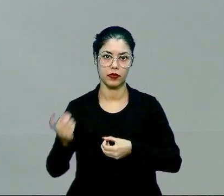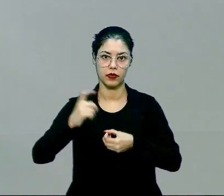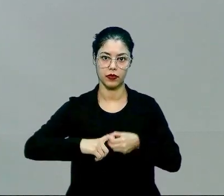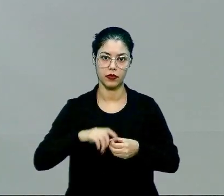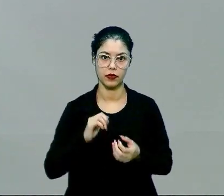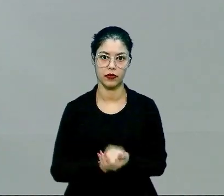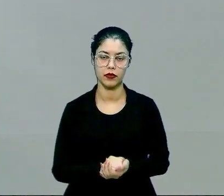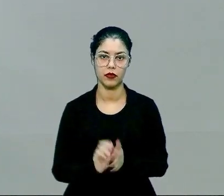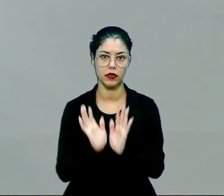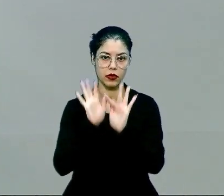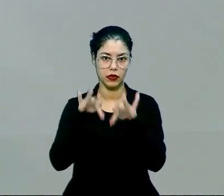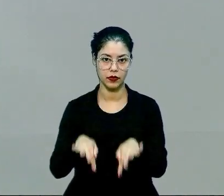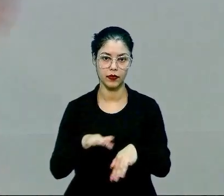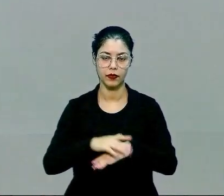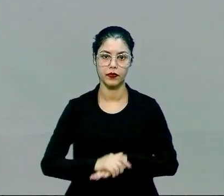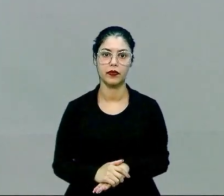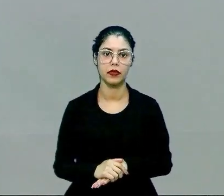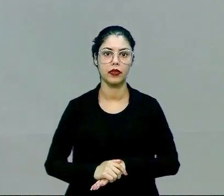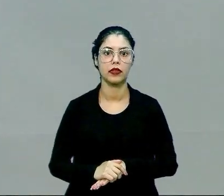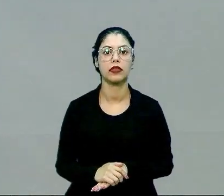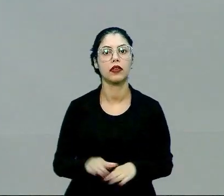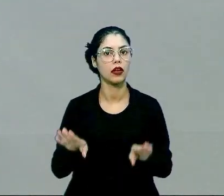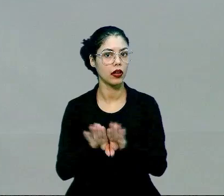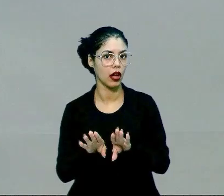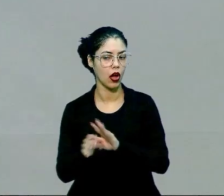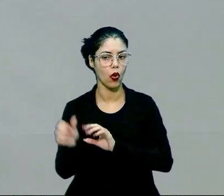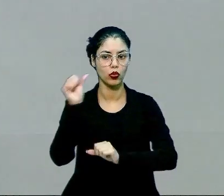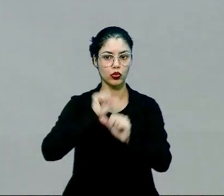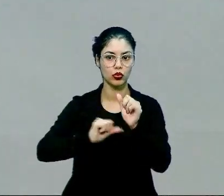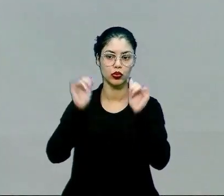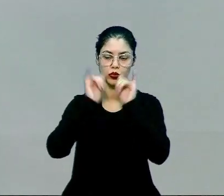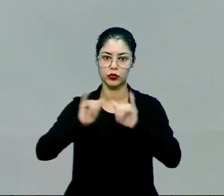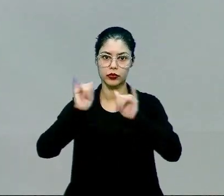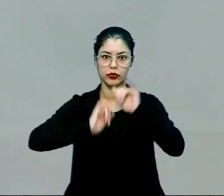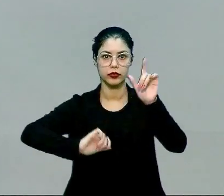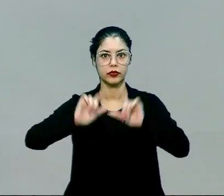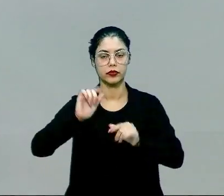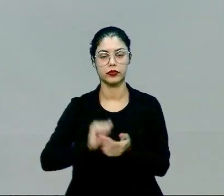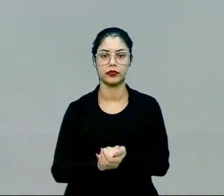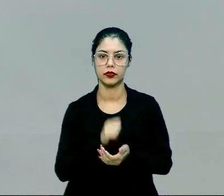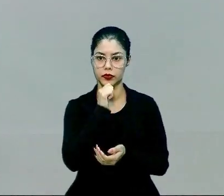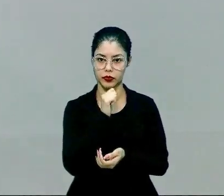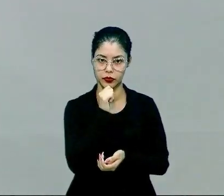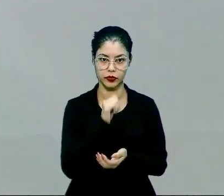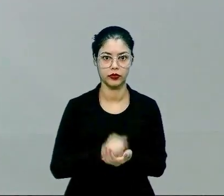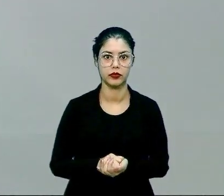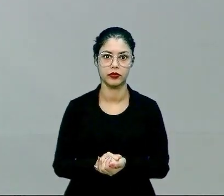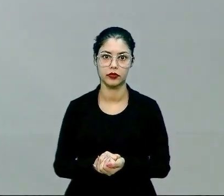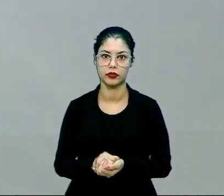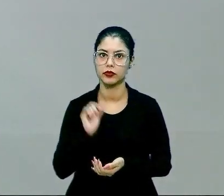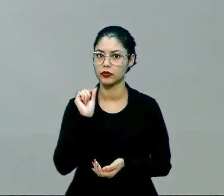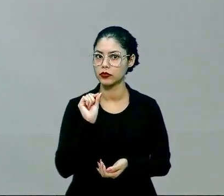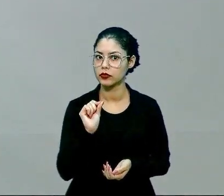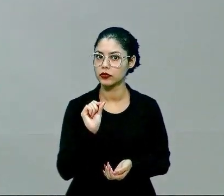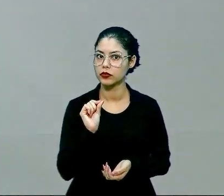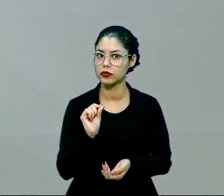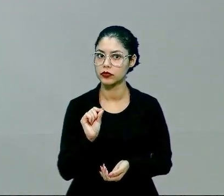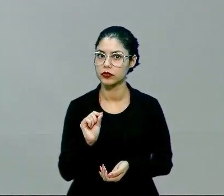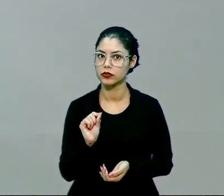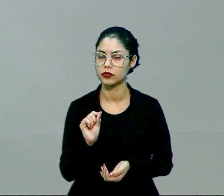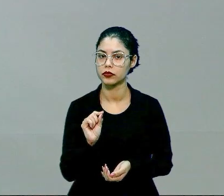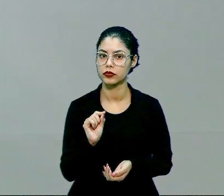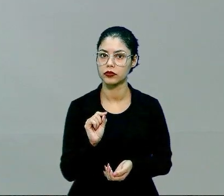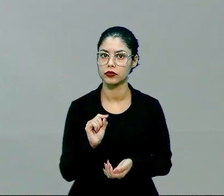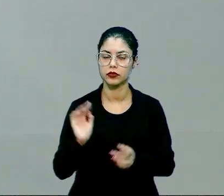volta. Veja que no final do parágrafo, ele contradisse a informação do remédio. Então, aqui ele só queria saber o que foi que o